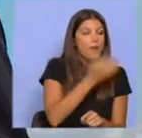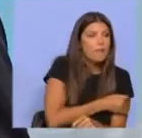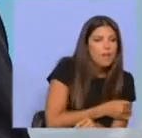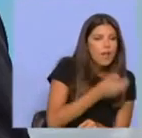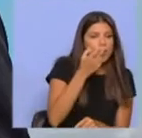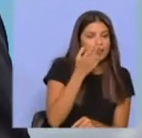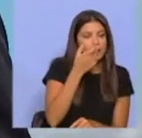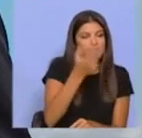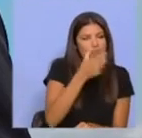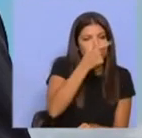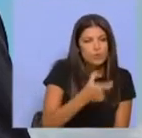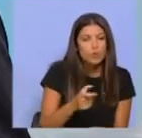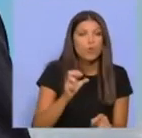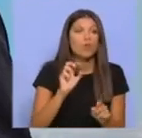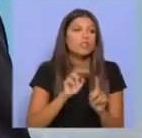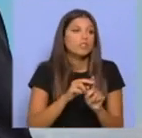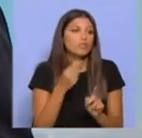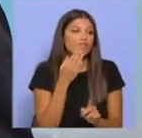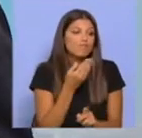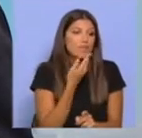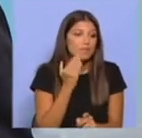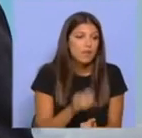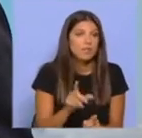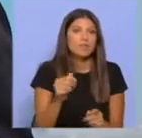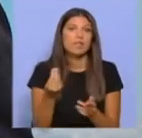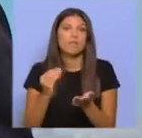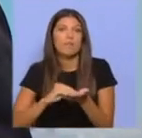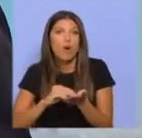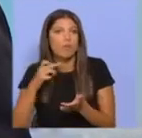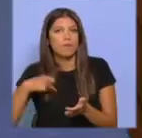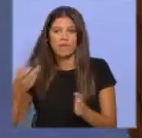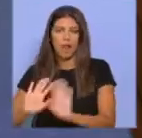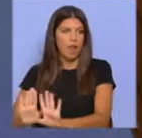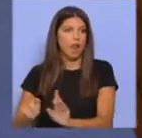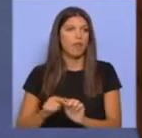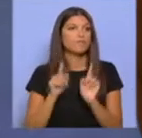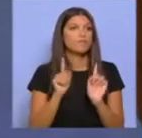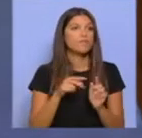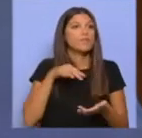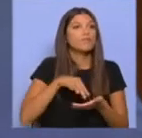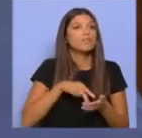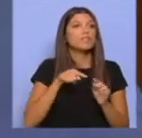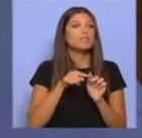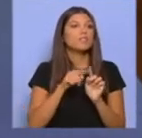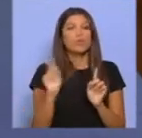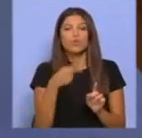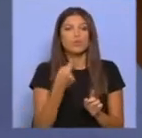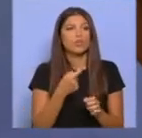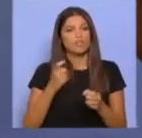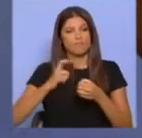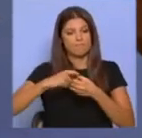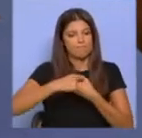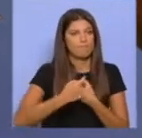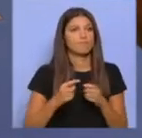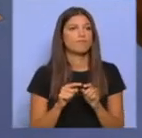a nacionalidade ou o poder económico. Esta posição de Mohamed Yunus e todos os que acompanharam foi depois, em